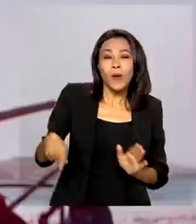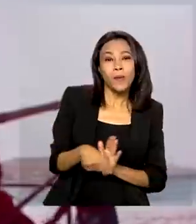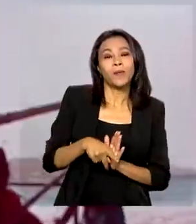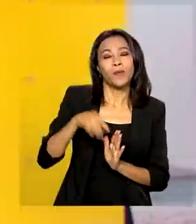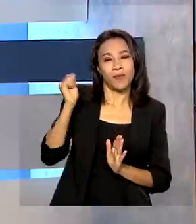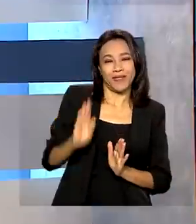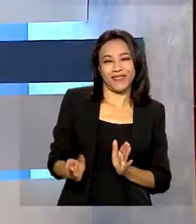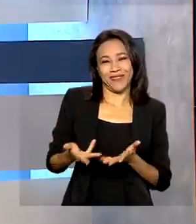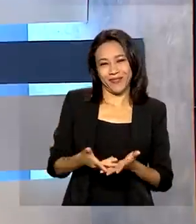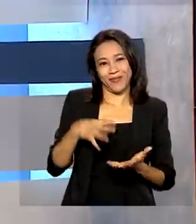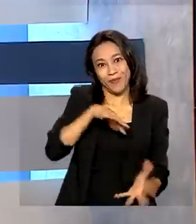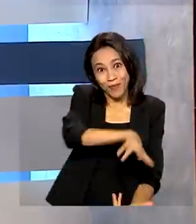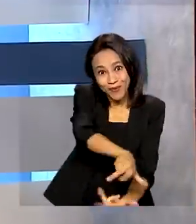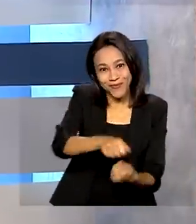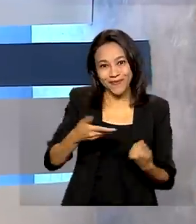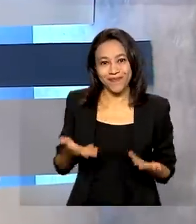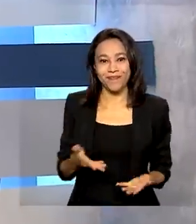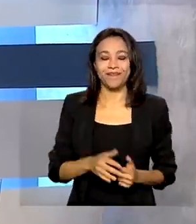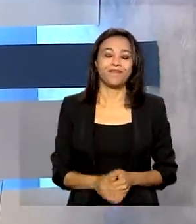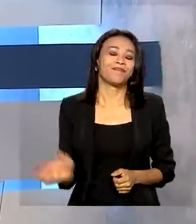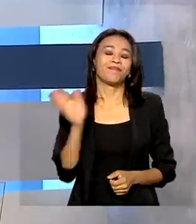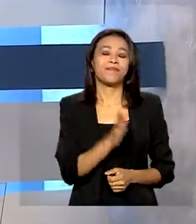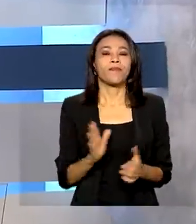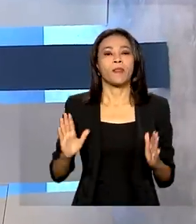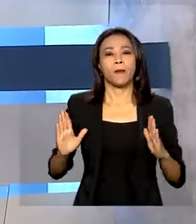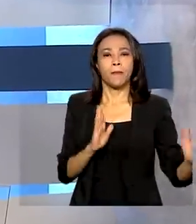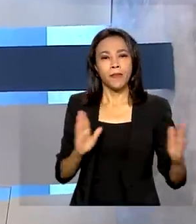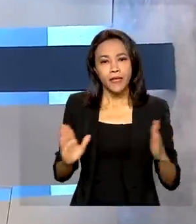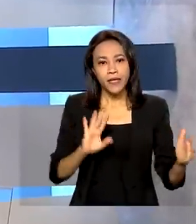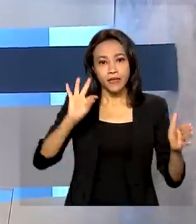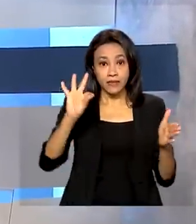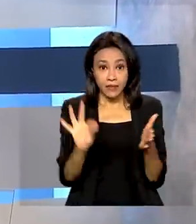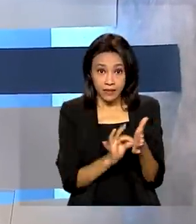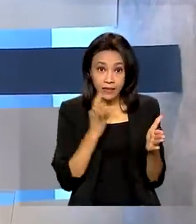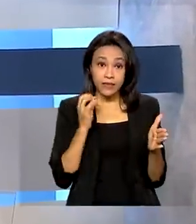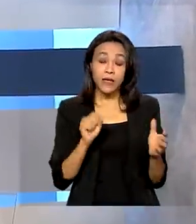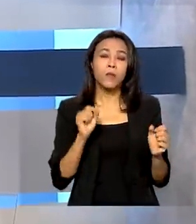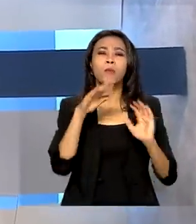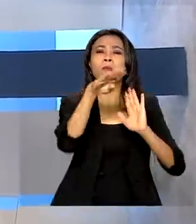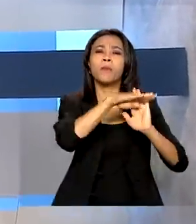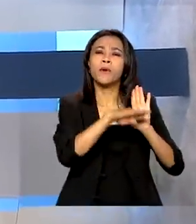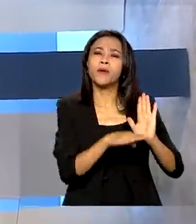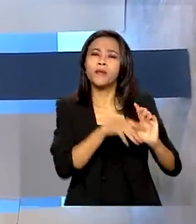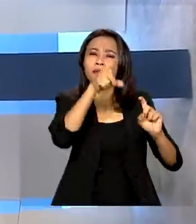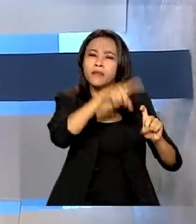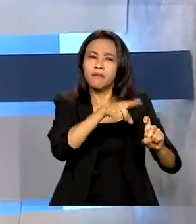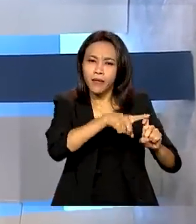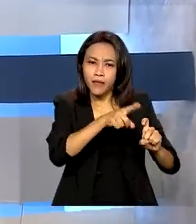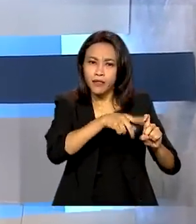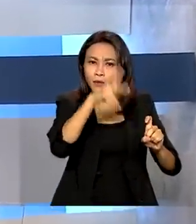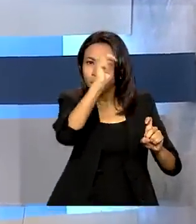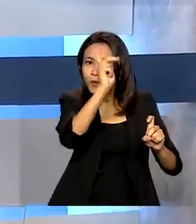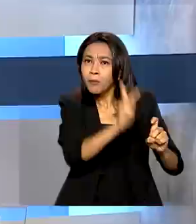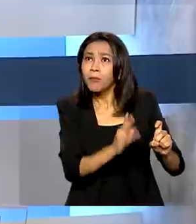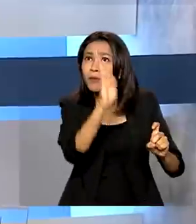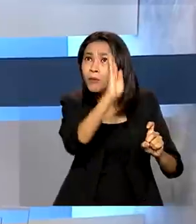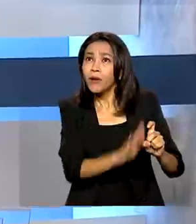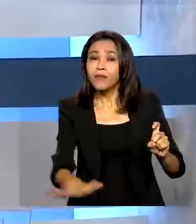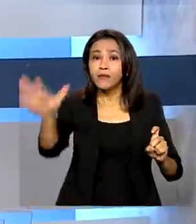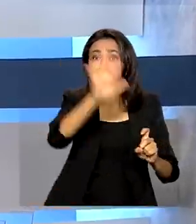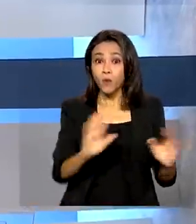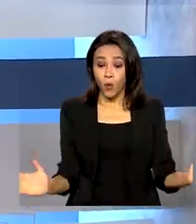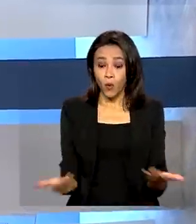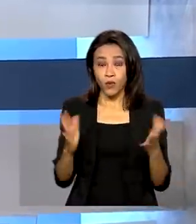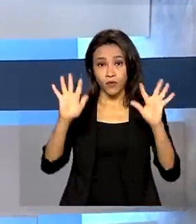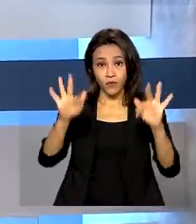planeta o prazo para fazer a inscrição para o programa médicos pelo Brasil termina hoje nesta edição são